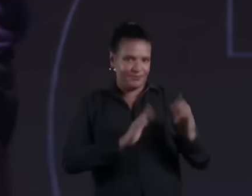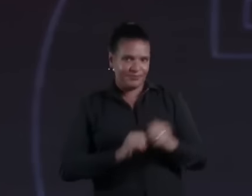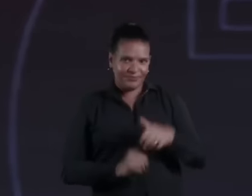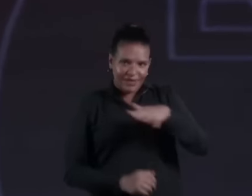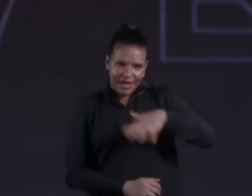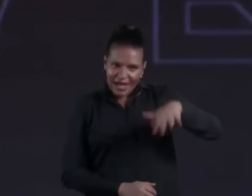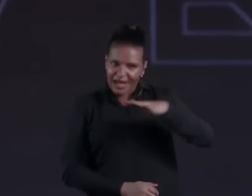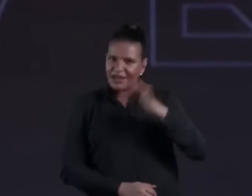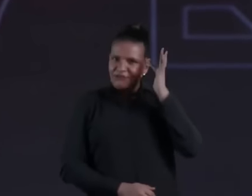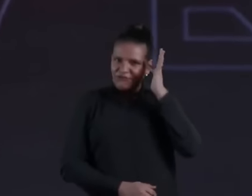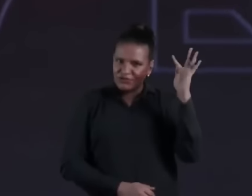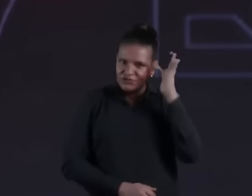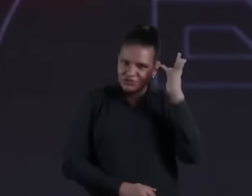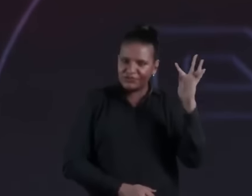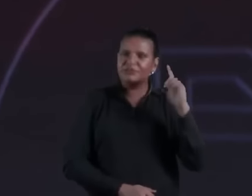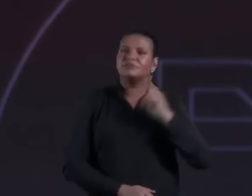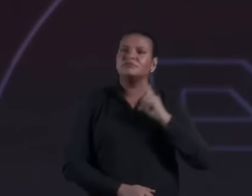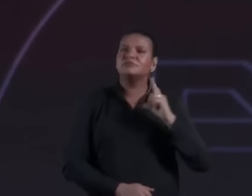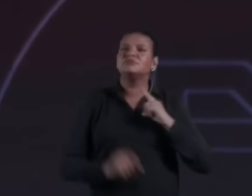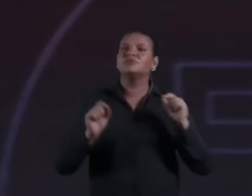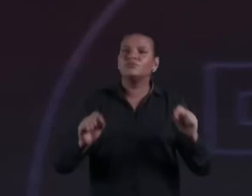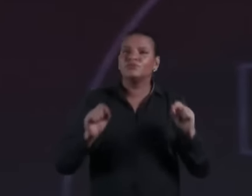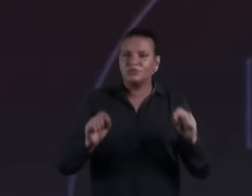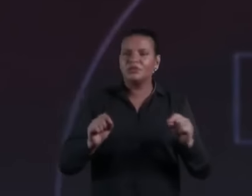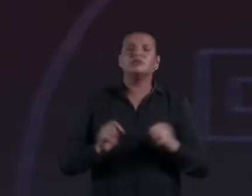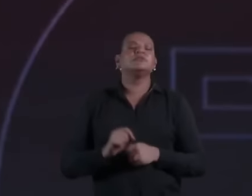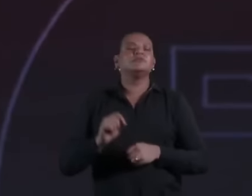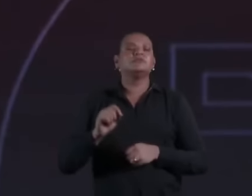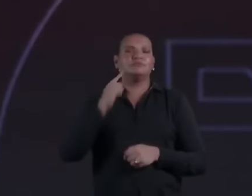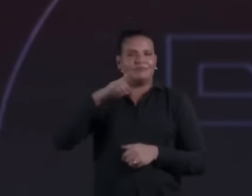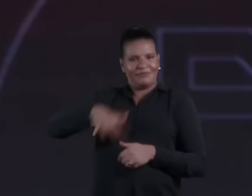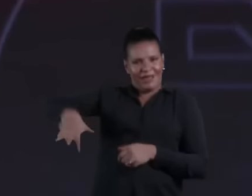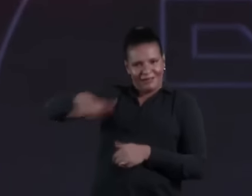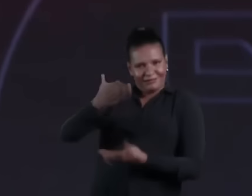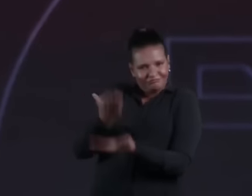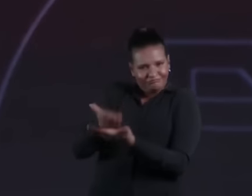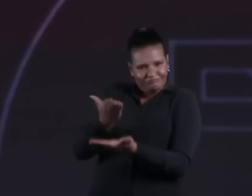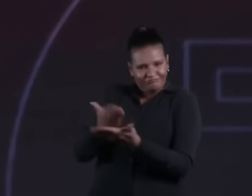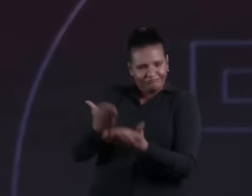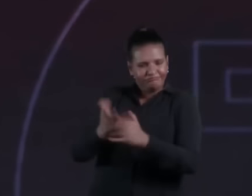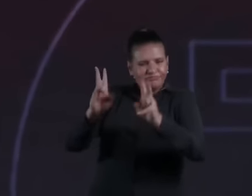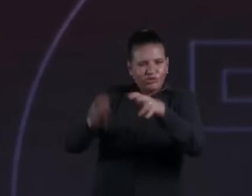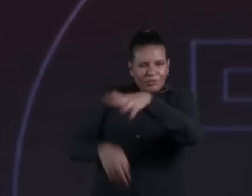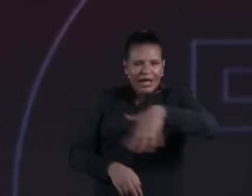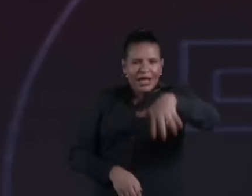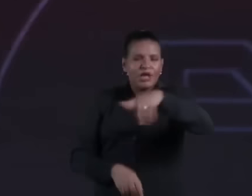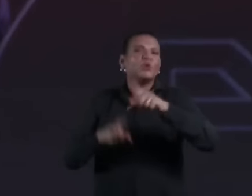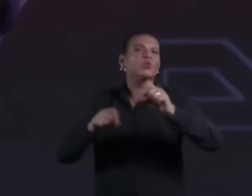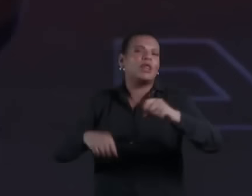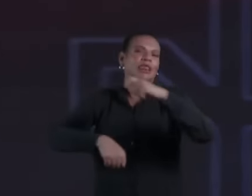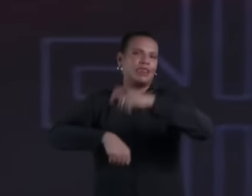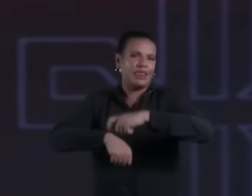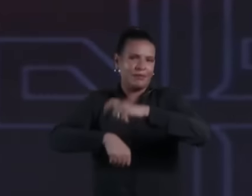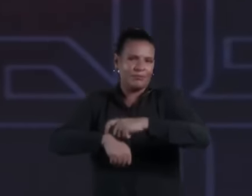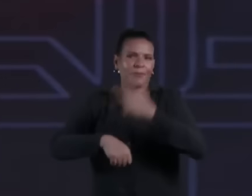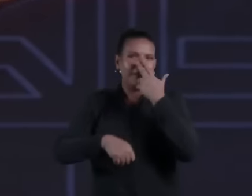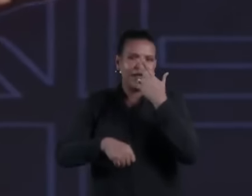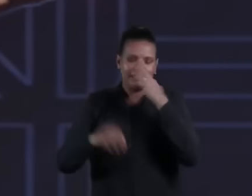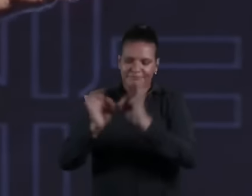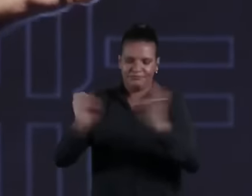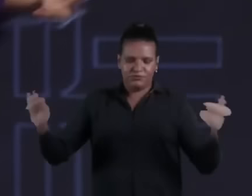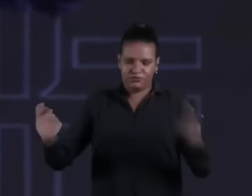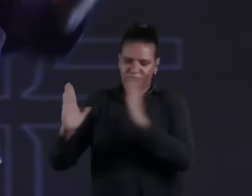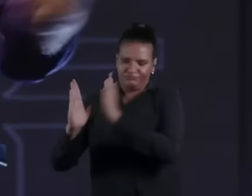falar disso zeitgeist é o espírito do tempo por quê Porque em cada